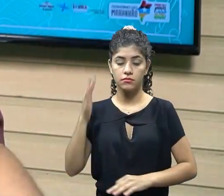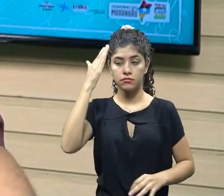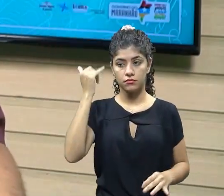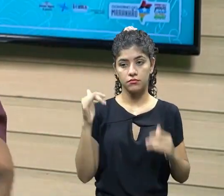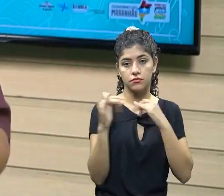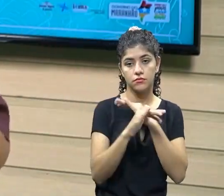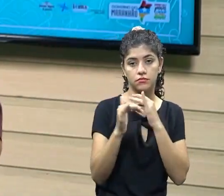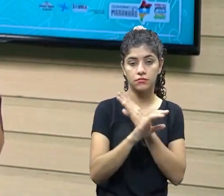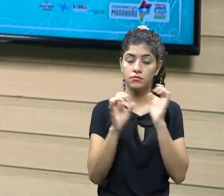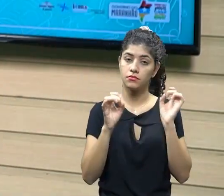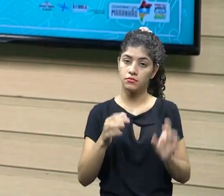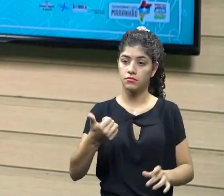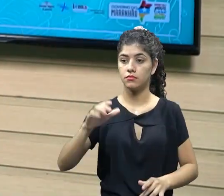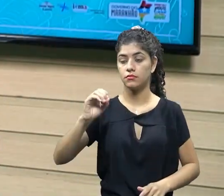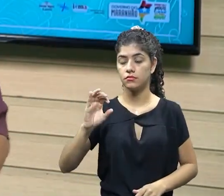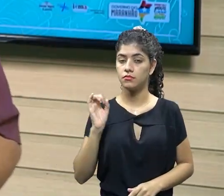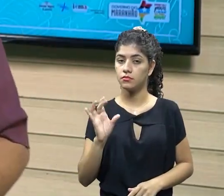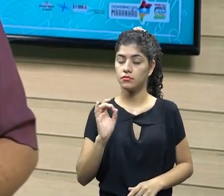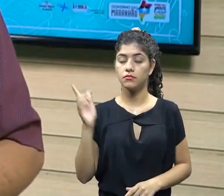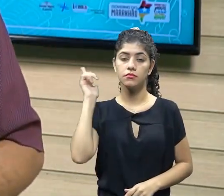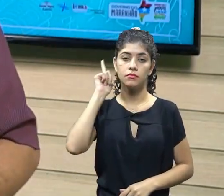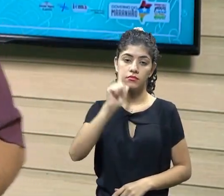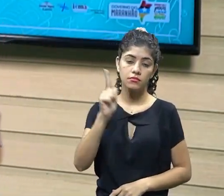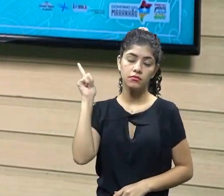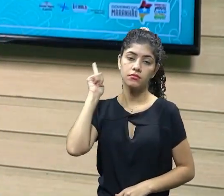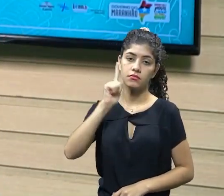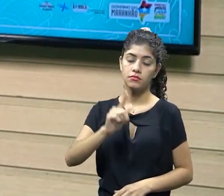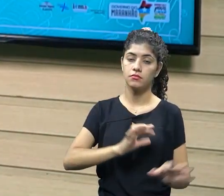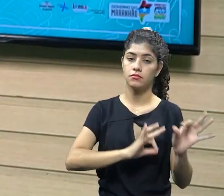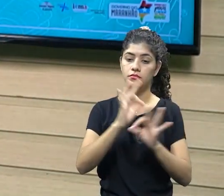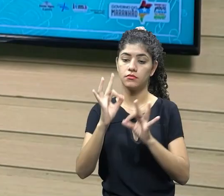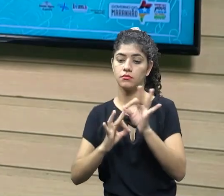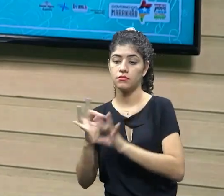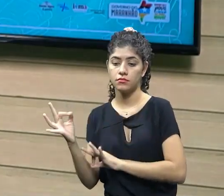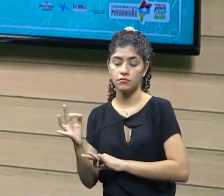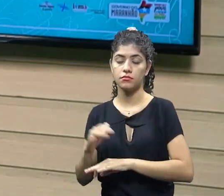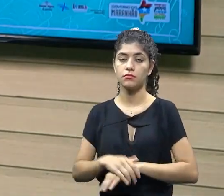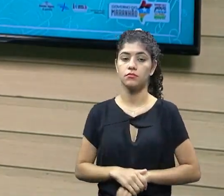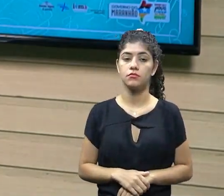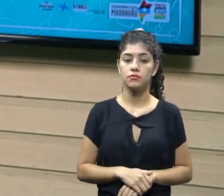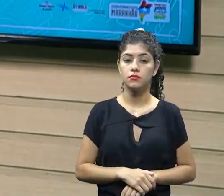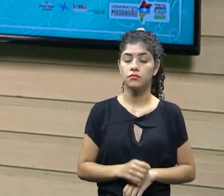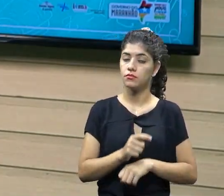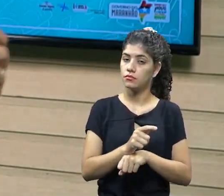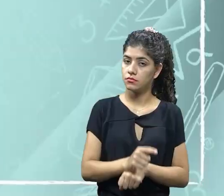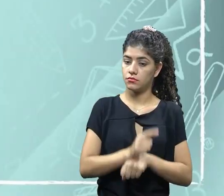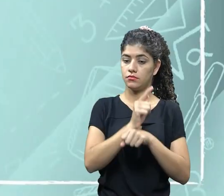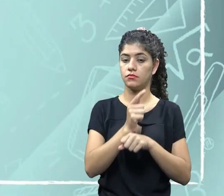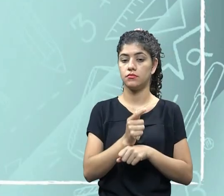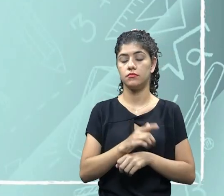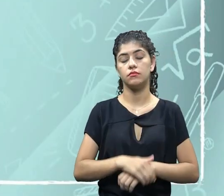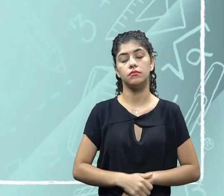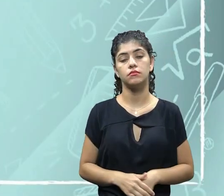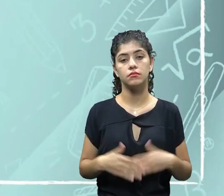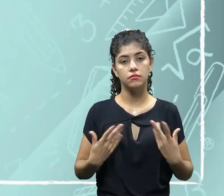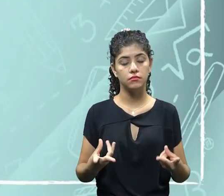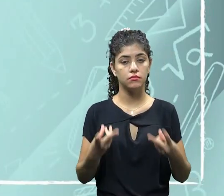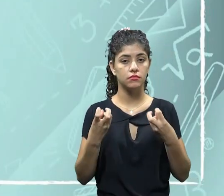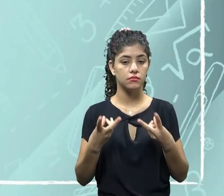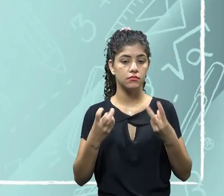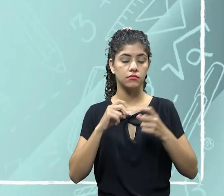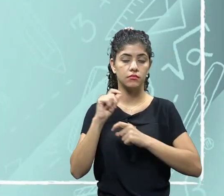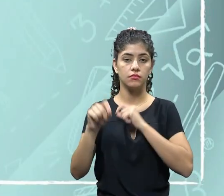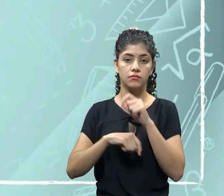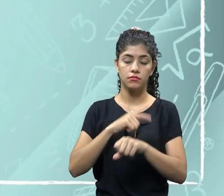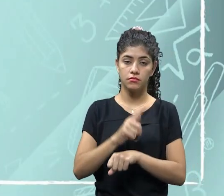só vende 10. E assim eu vou conseguindo fazer meu planejamento financeiro e tendo essa gestão. Então perceba que o